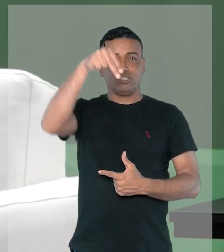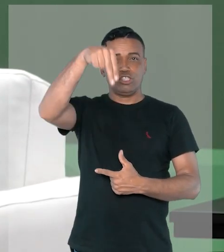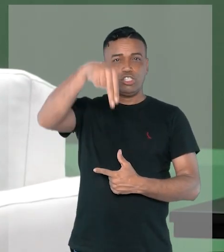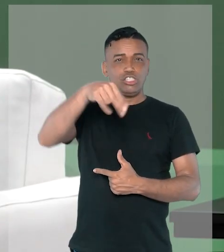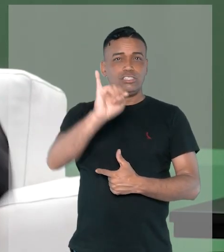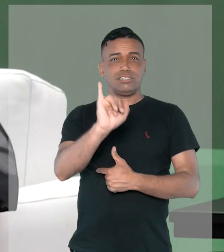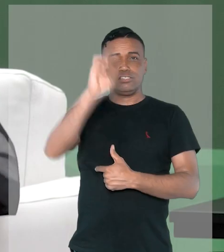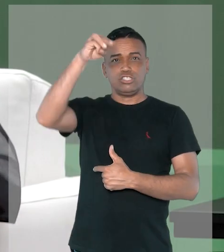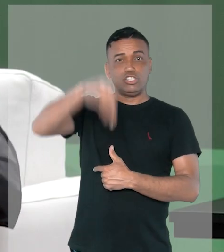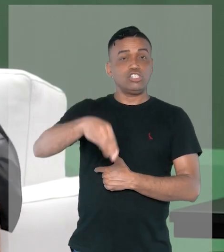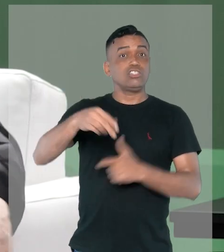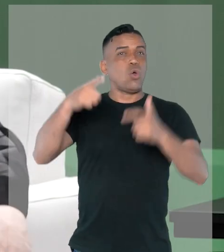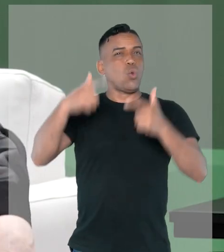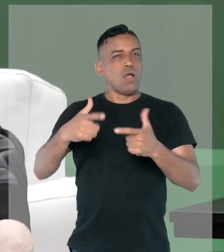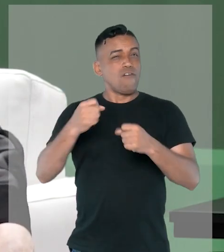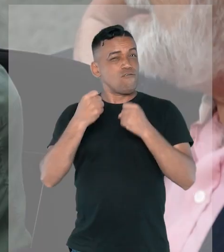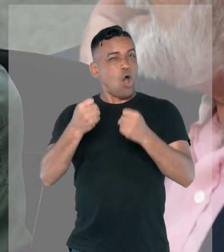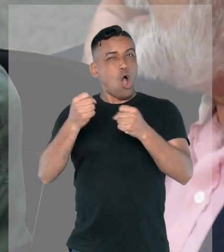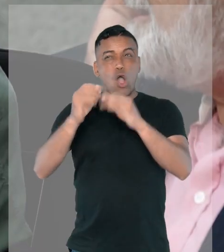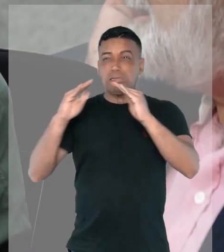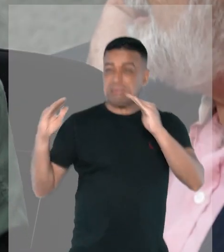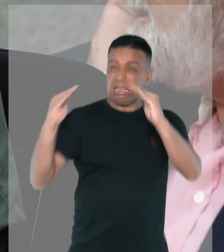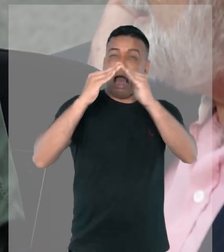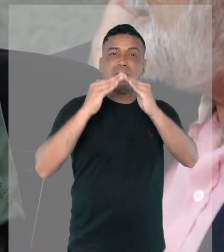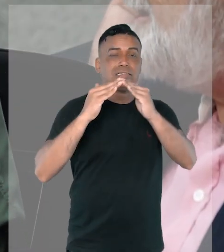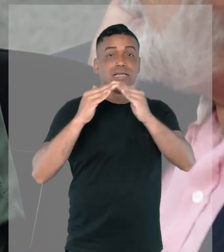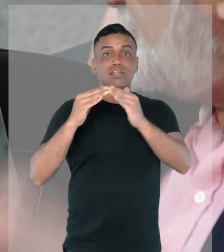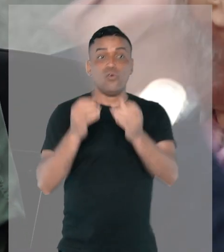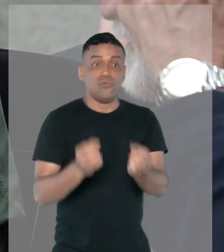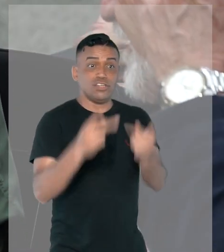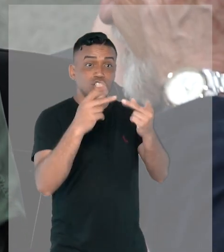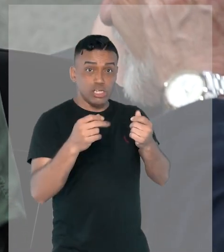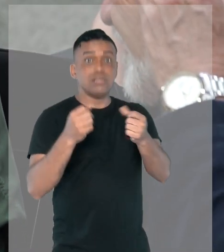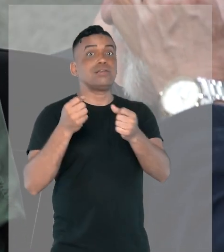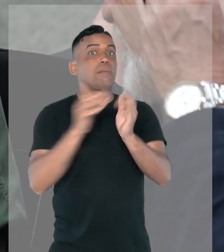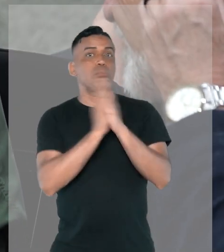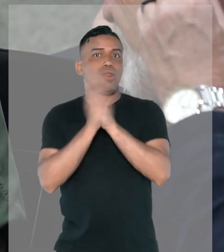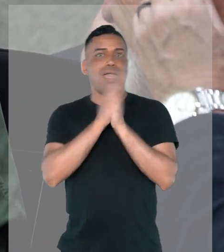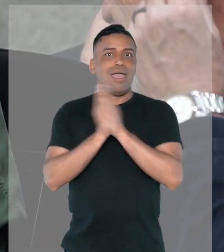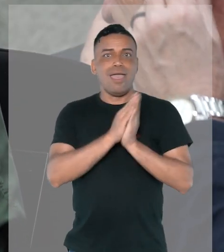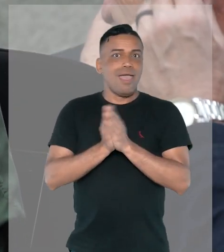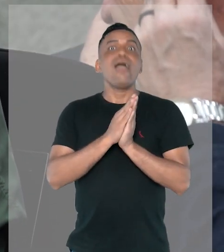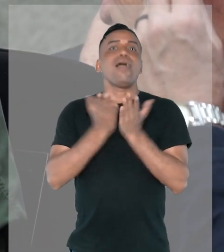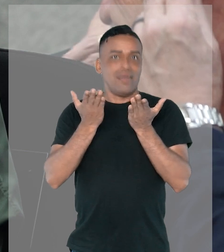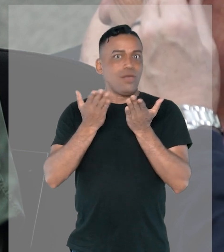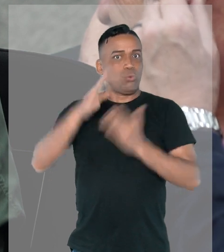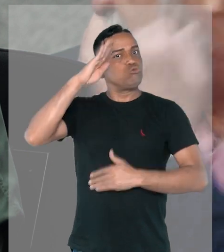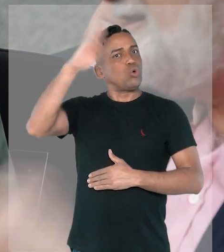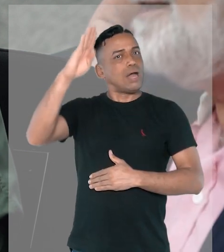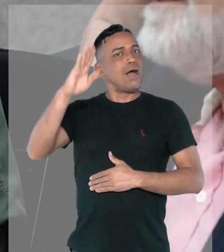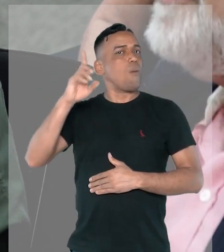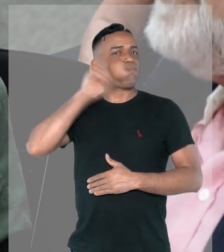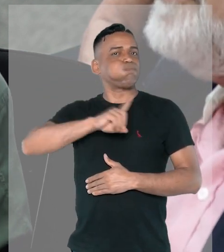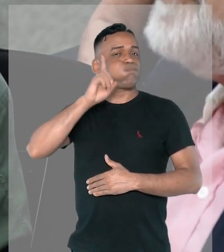no Forte Apache, e, inclusive, eles vendiam brinquedos de Forte Apache, né?